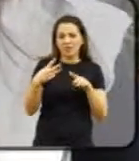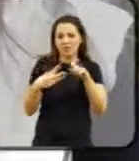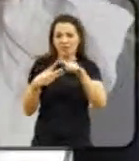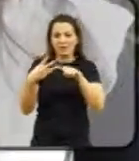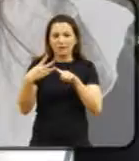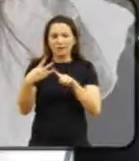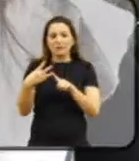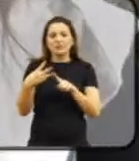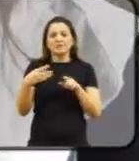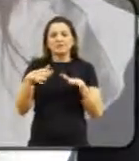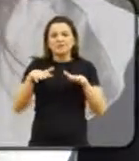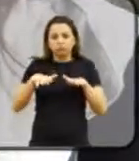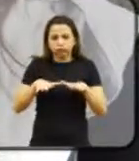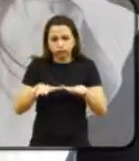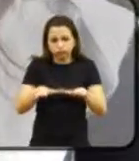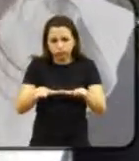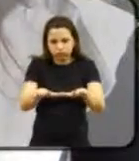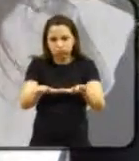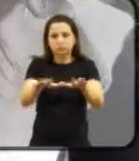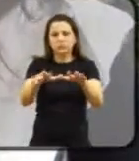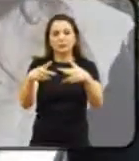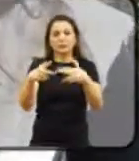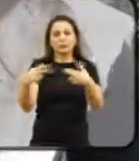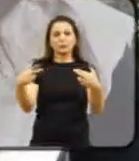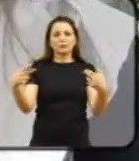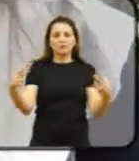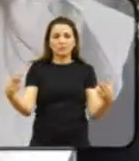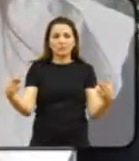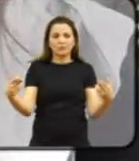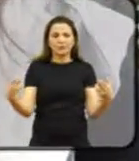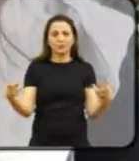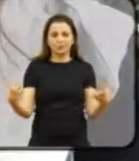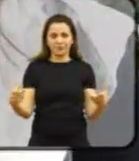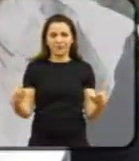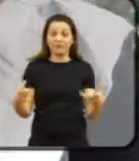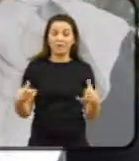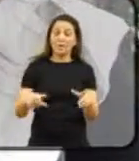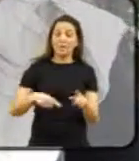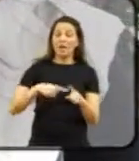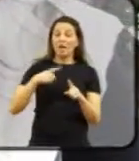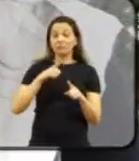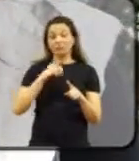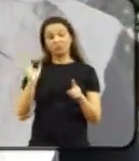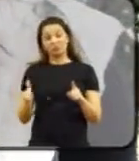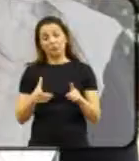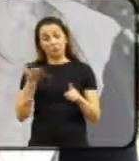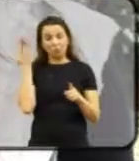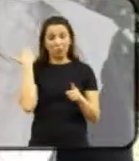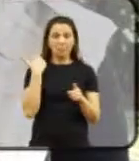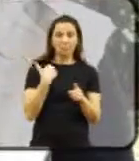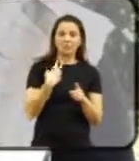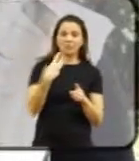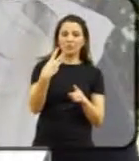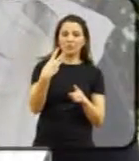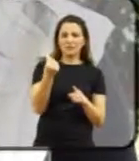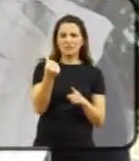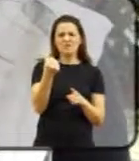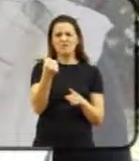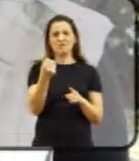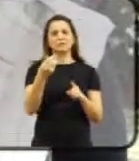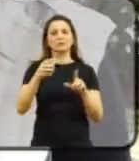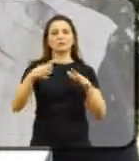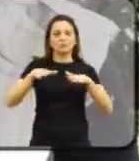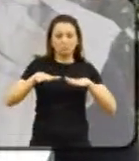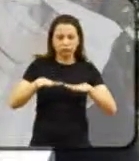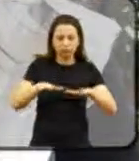de costura reta e uma de overlock. Mas aqui no fundo a gente já tinha mais 6 máquinas, que então por isso